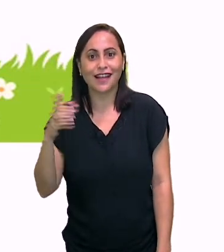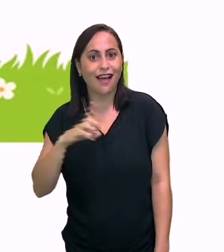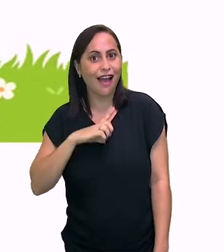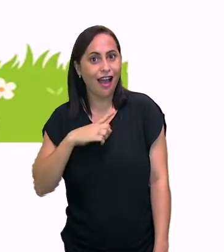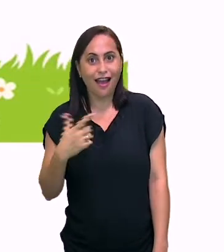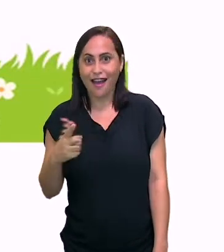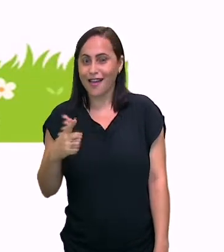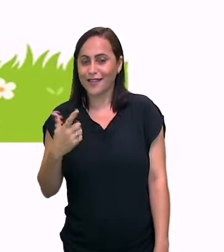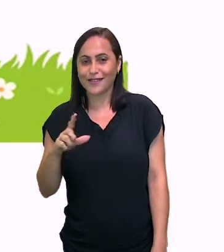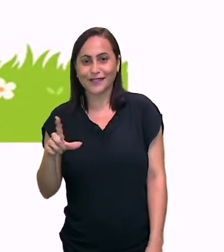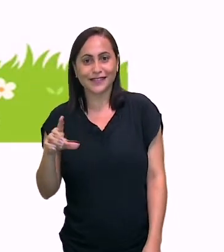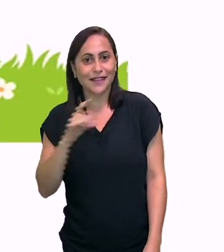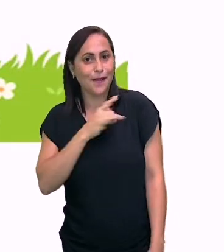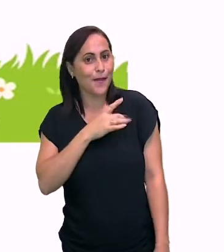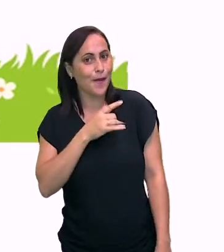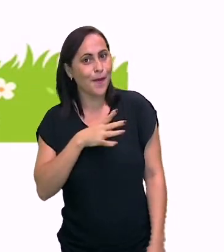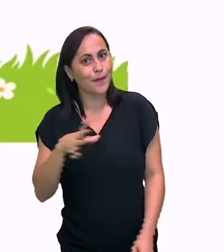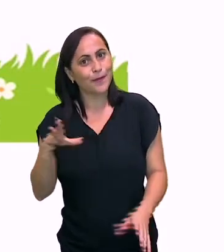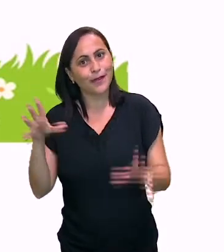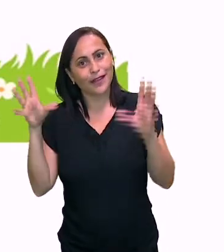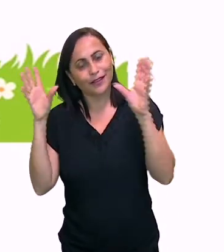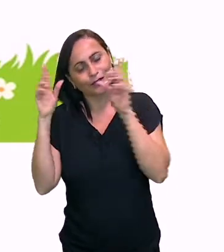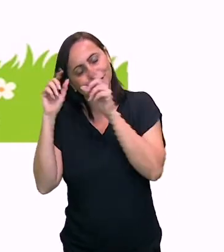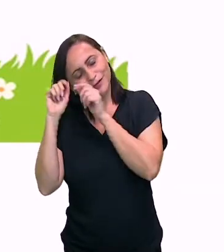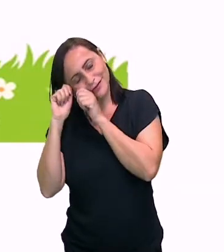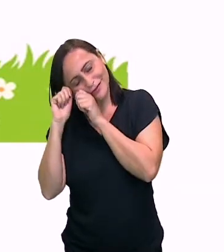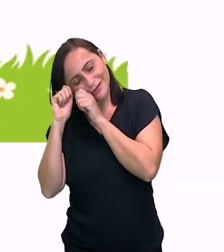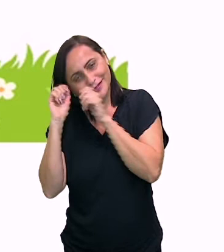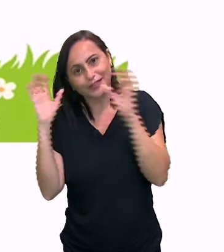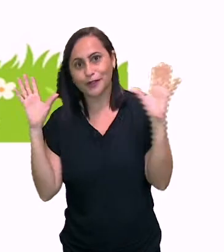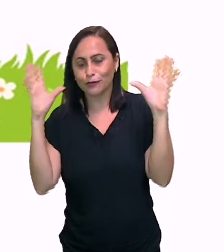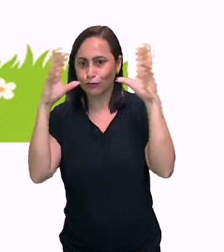medo de dormir no escuro.